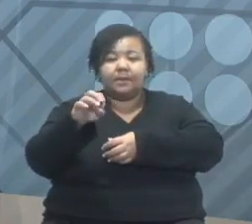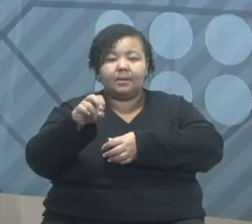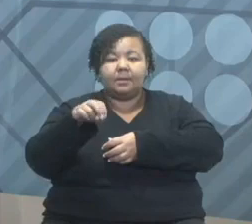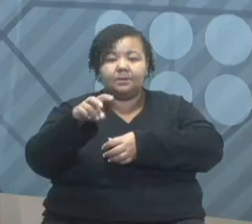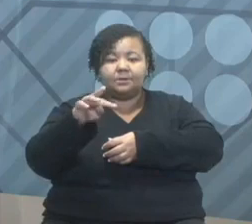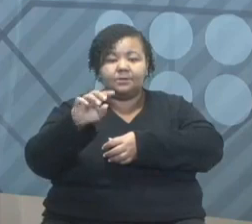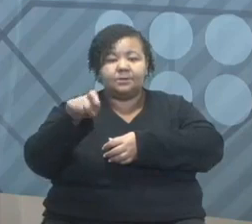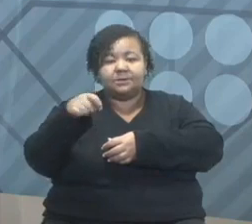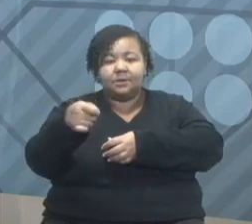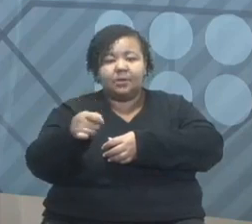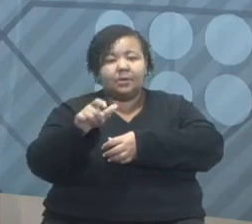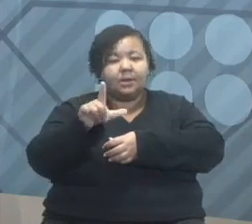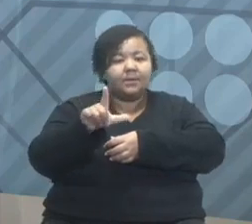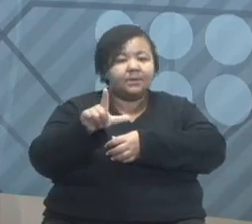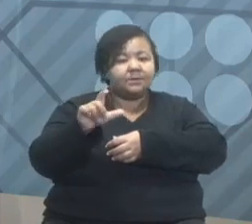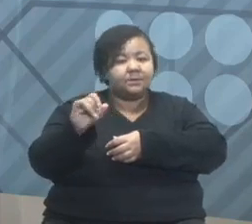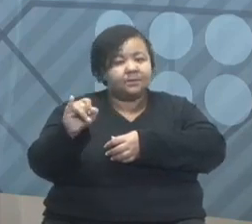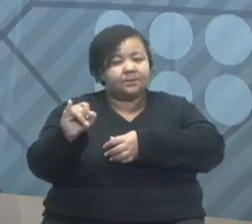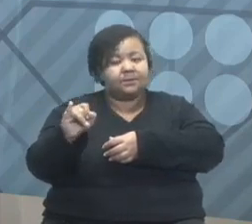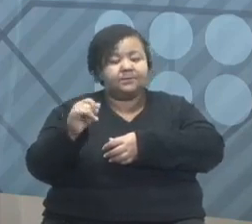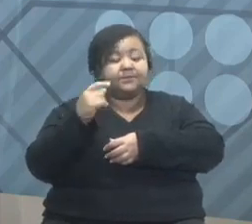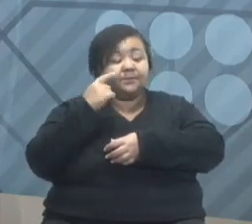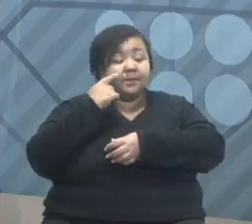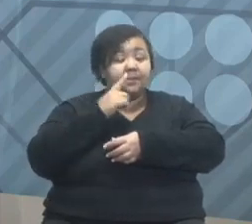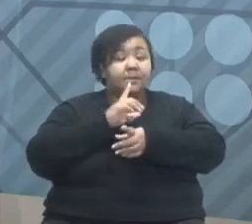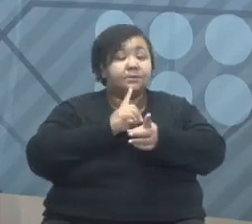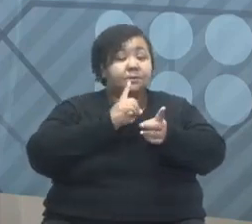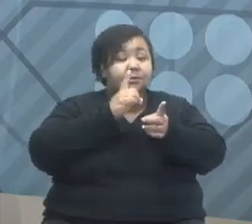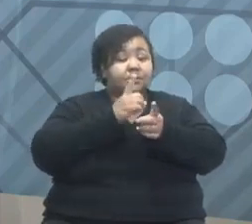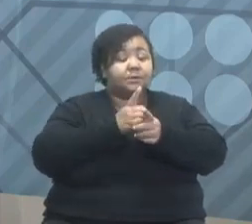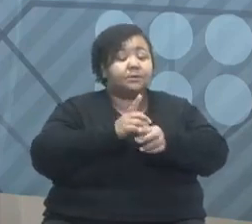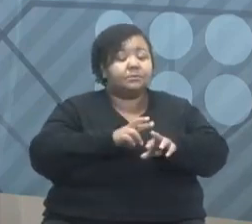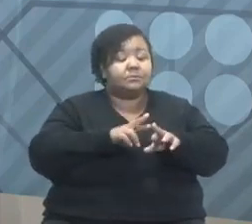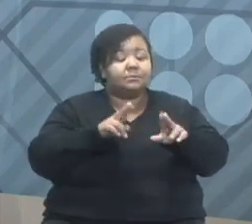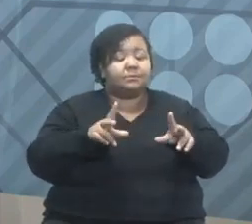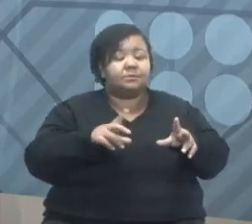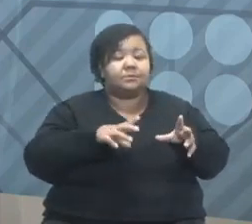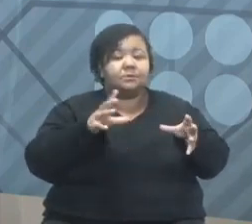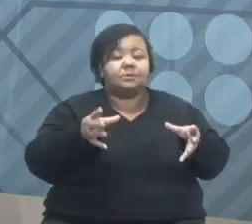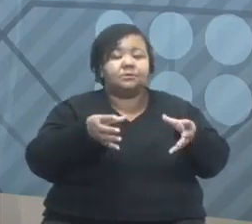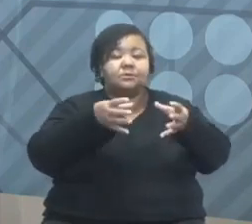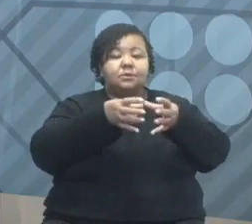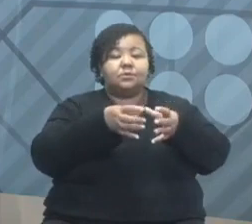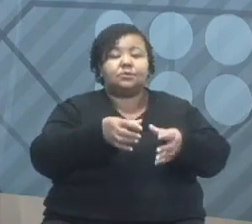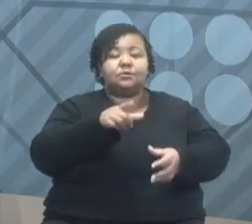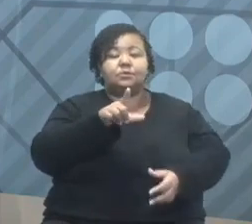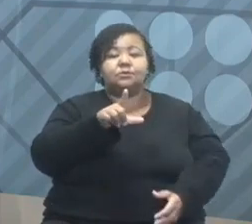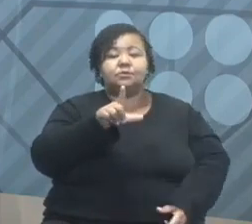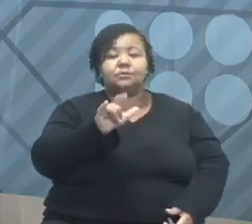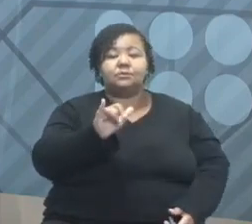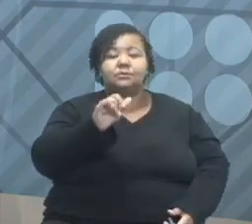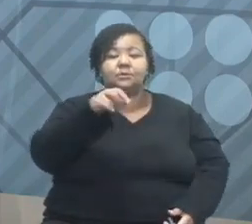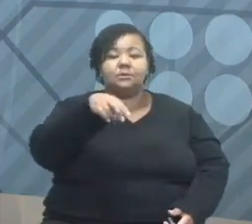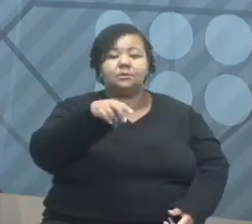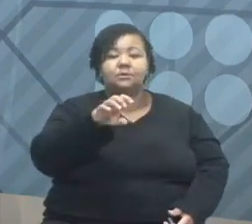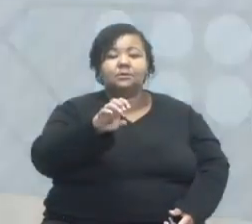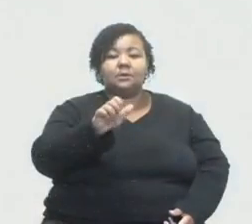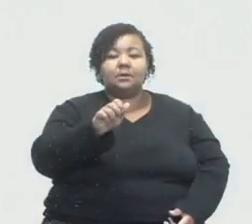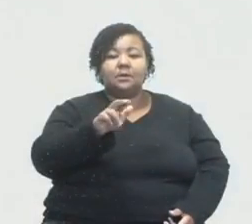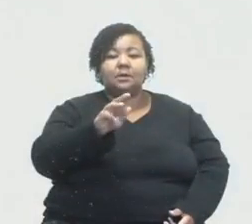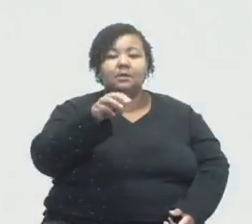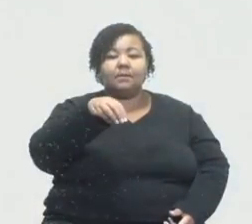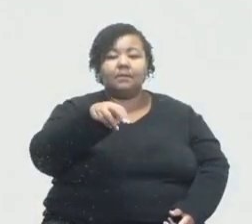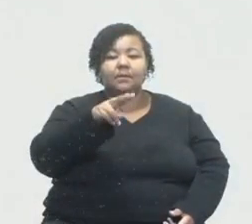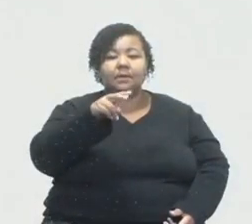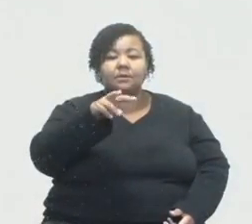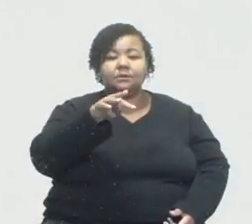diferentes da solução trivial, teremos um conjunto linearmente dependente. Vejamos um